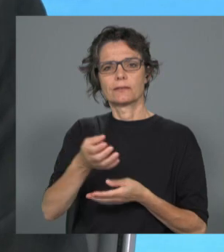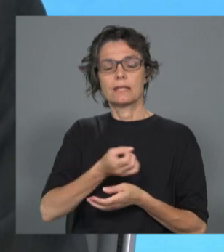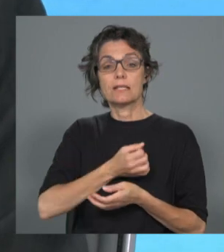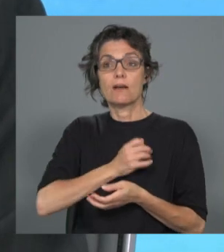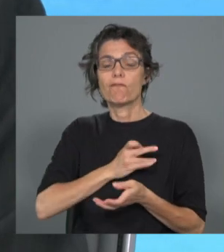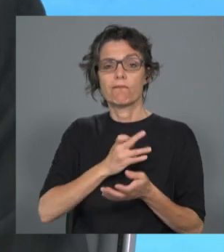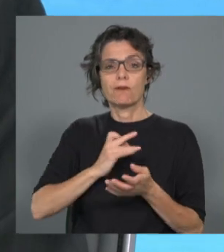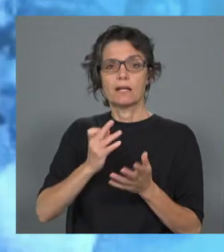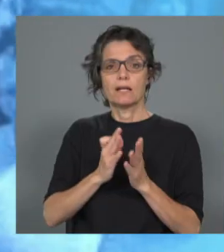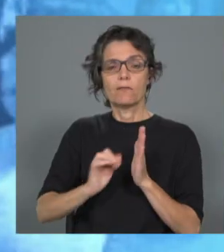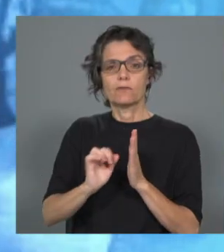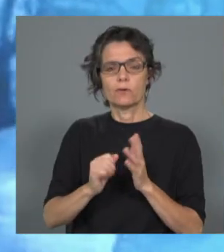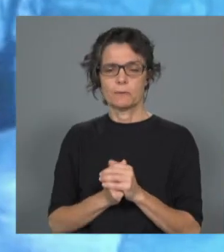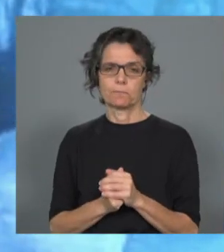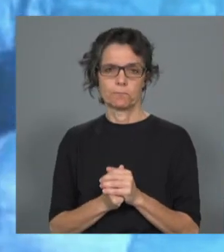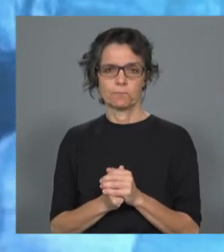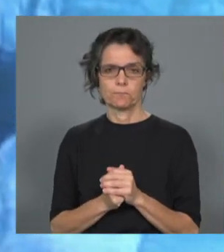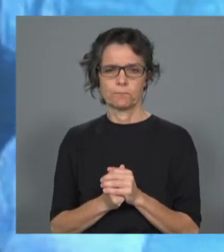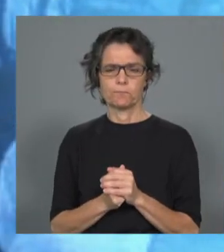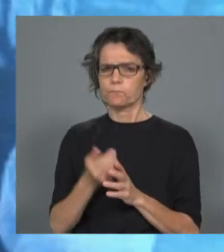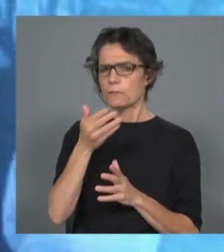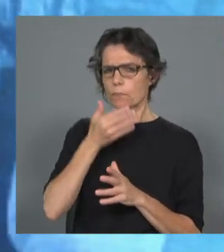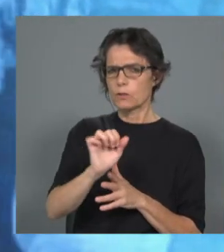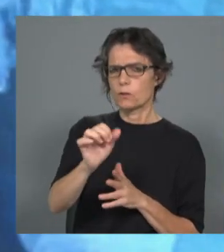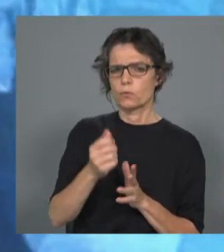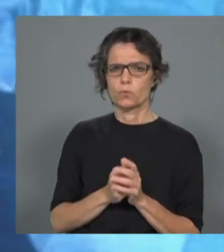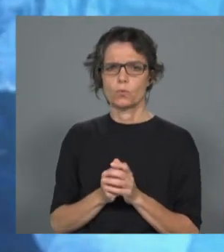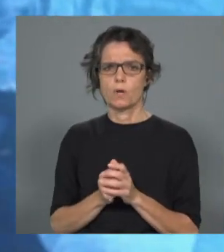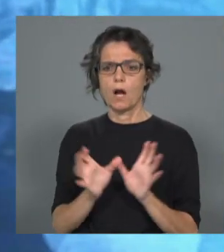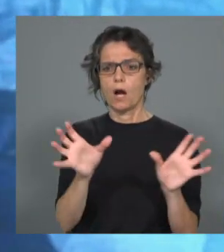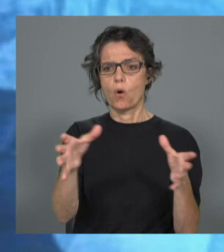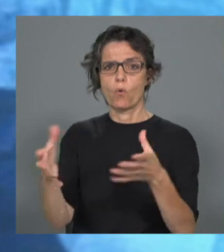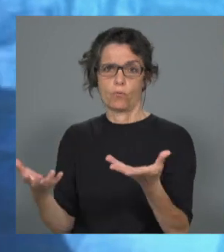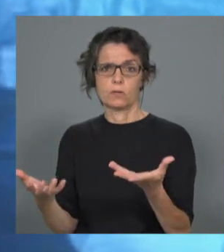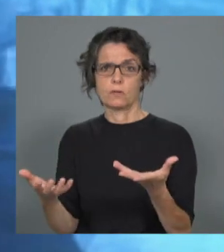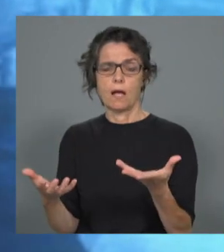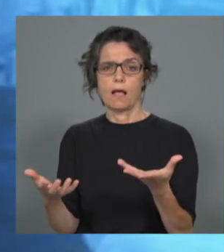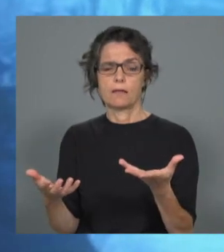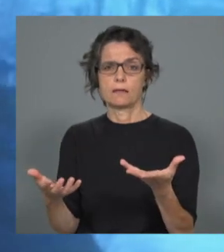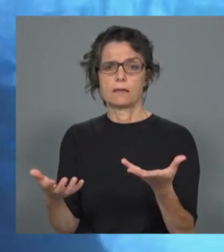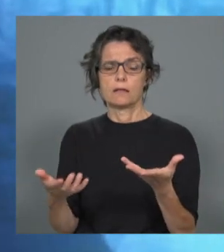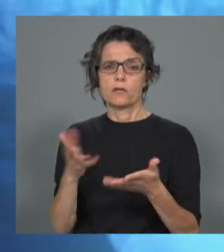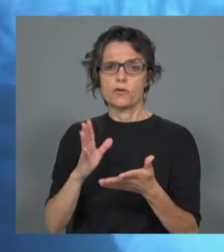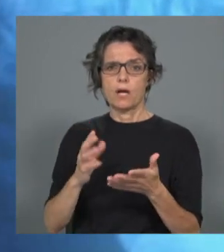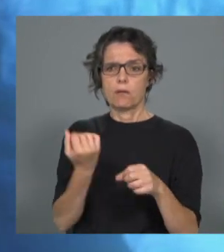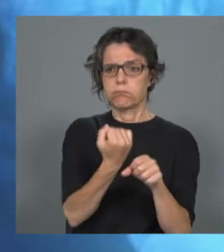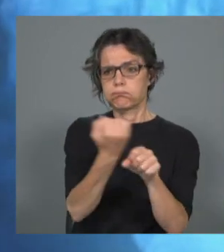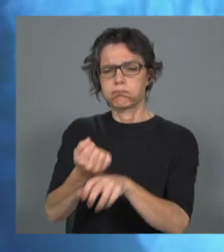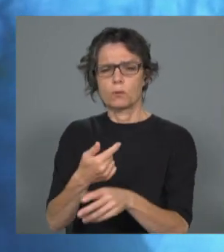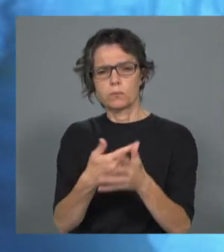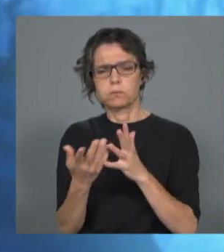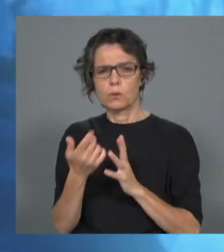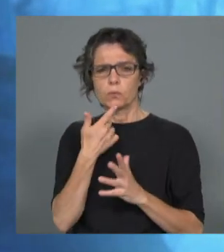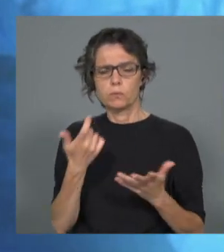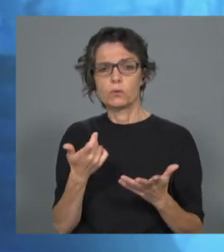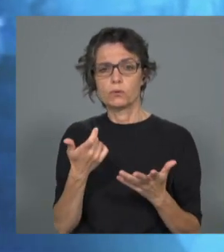uma experiência, mexeu muito em muitas comunidades. Importa agora que não se fique sentado à espera do que sair